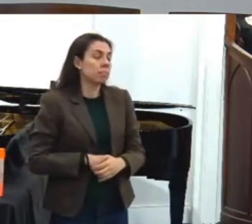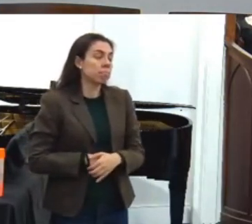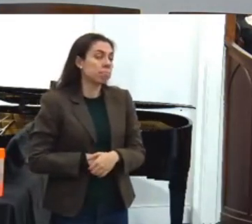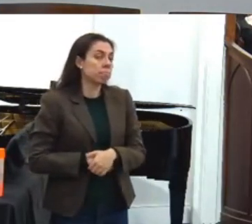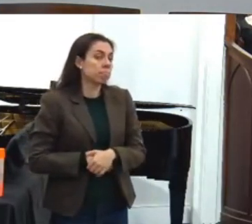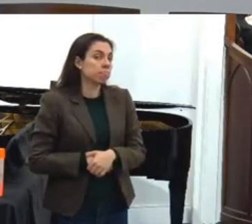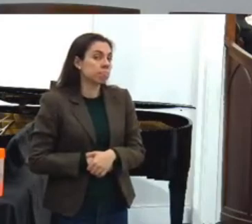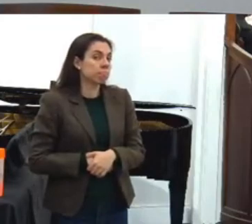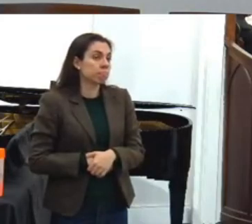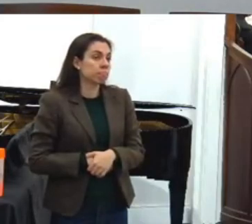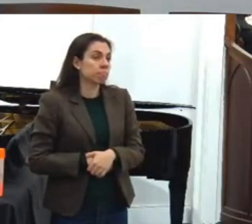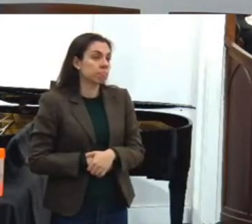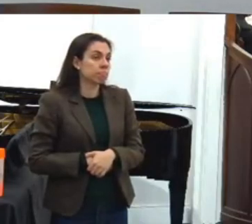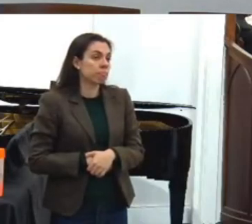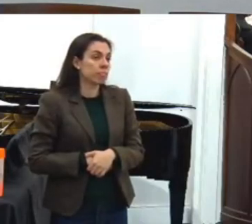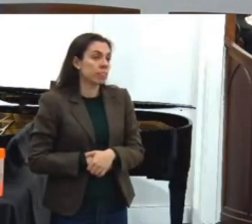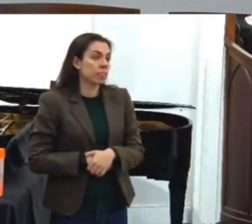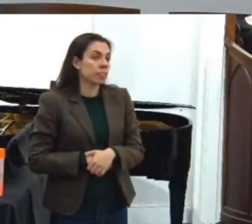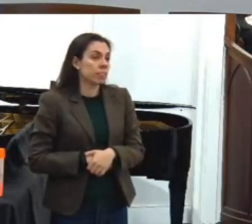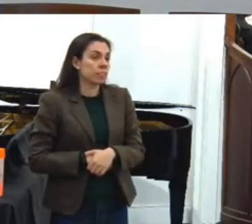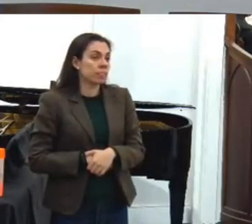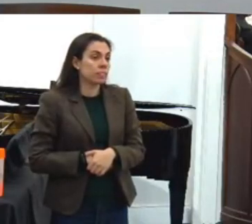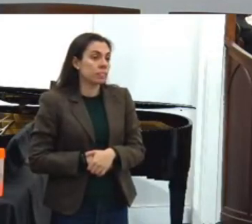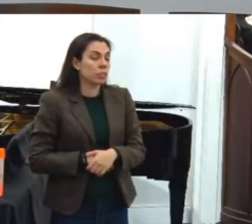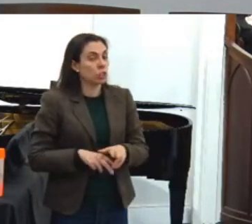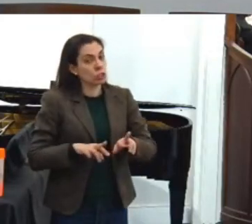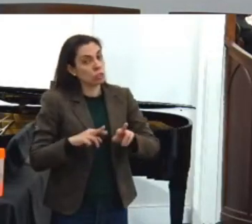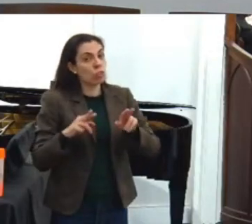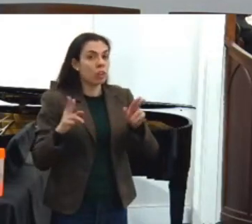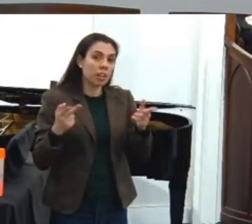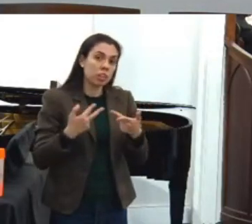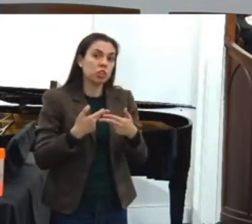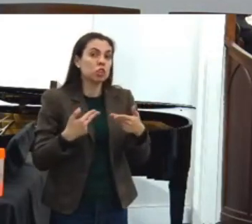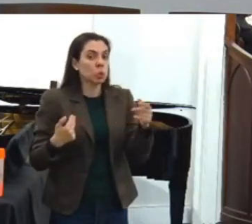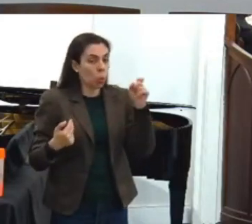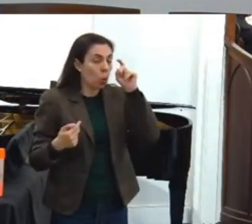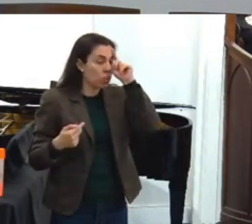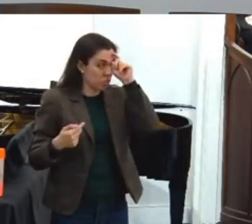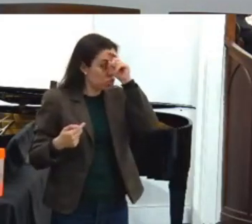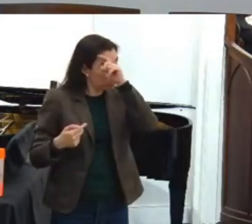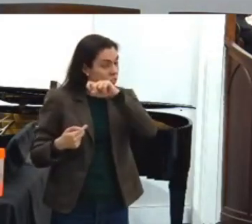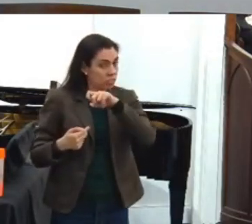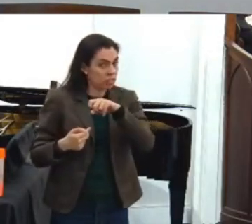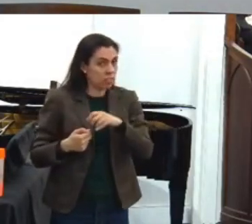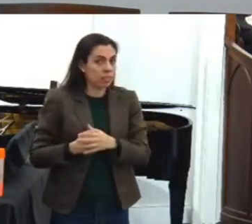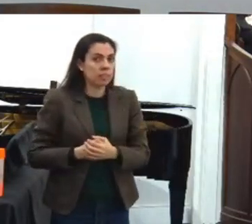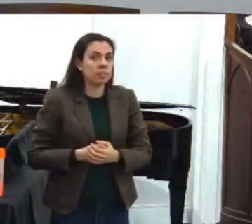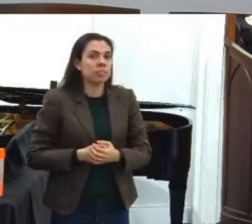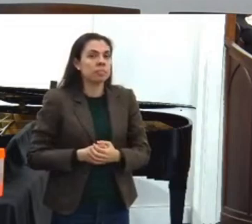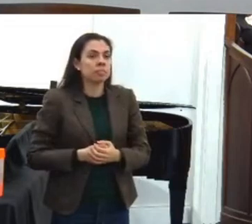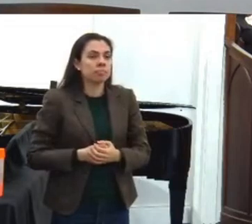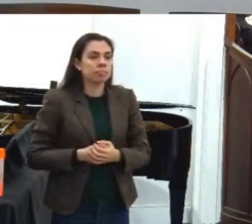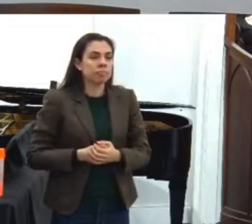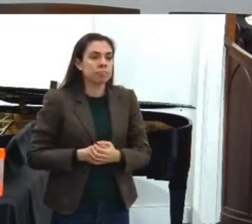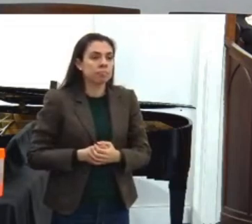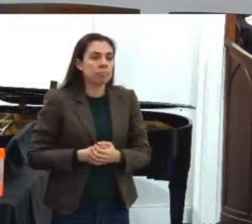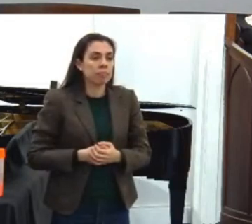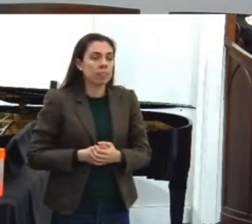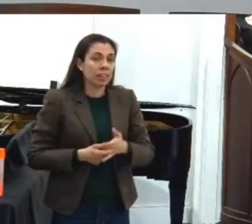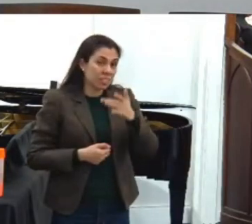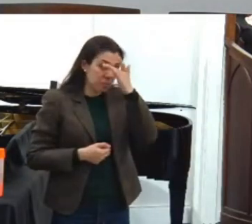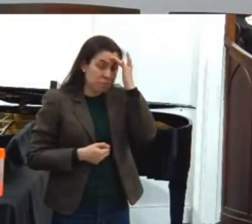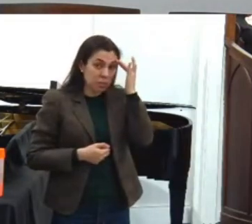Existem, obviamente, muitos desafios a nos aproximar deste livro. Muitos autores até evitam o livro